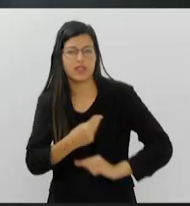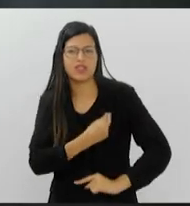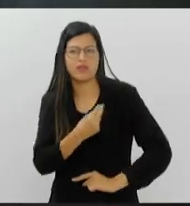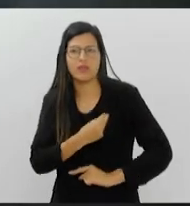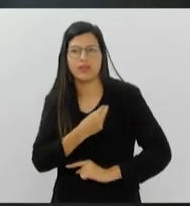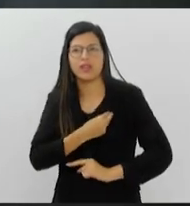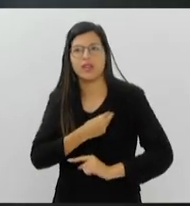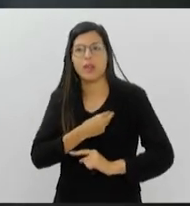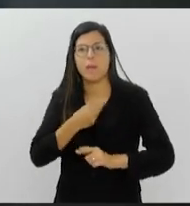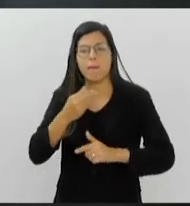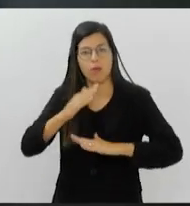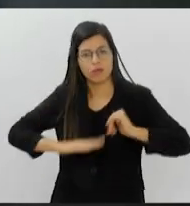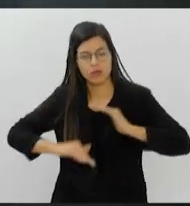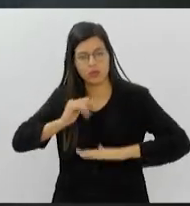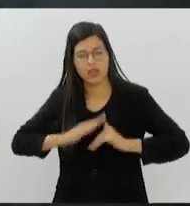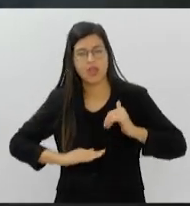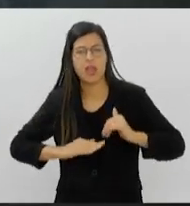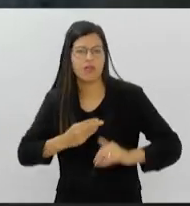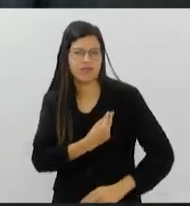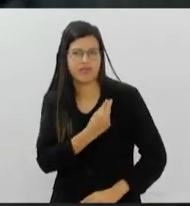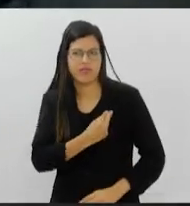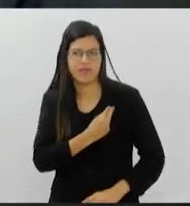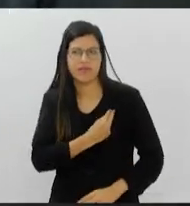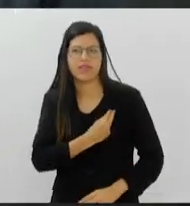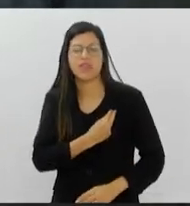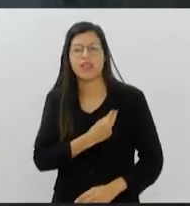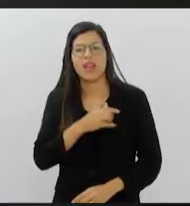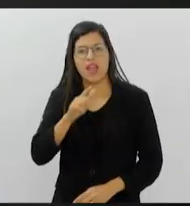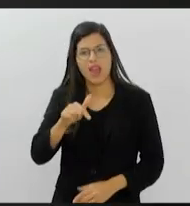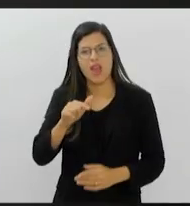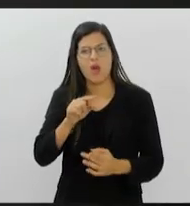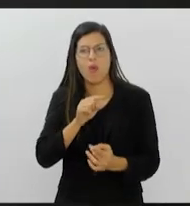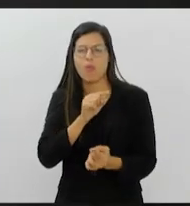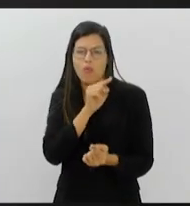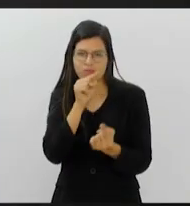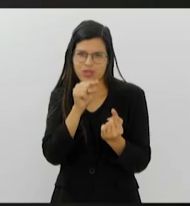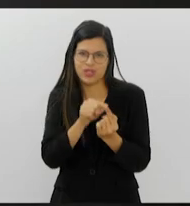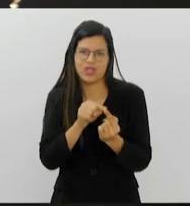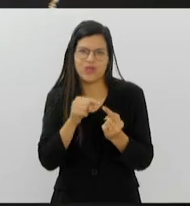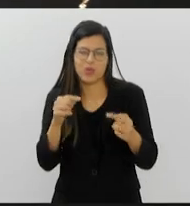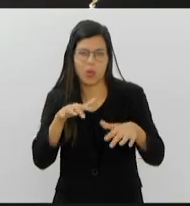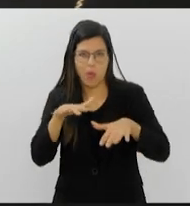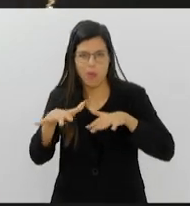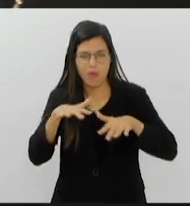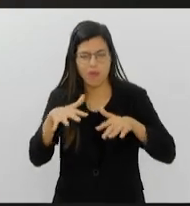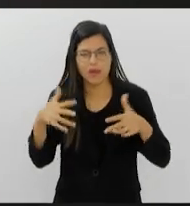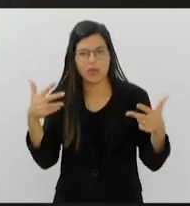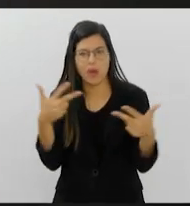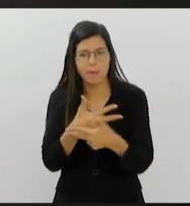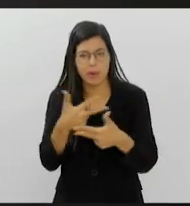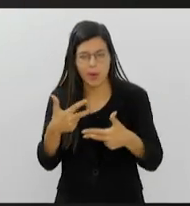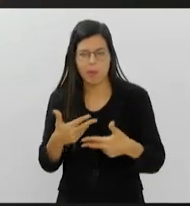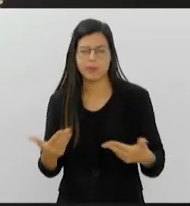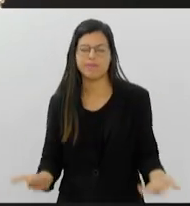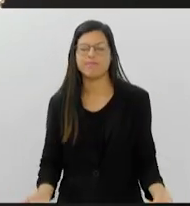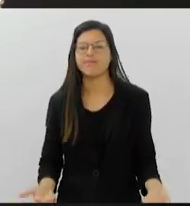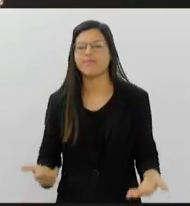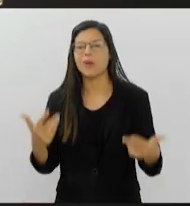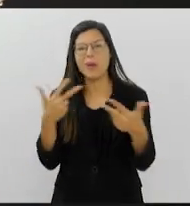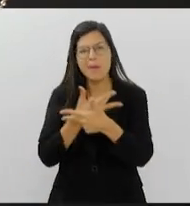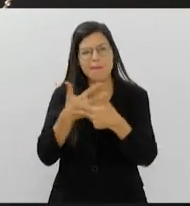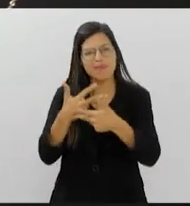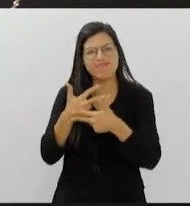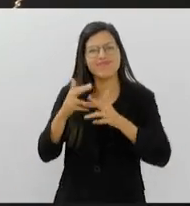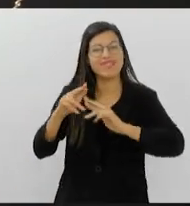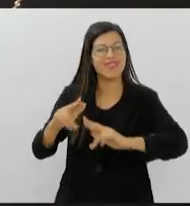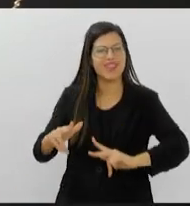quanto profissional, é um dos objetivos do movimento hip-hop. Então, o hip-hop, para falar a verdade, assim, ele faz toda a diferença na minha vida, né?